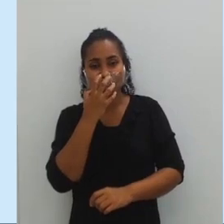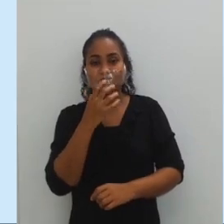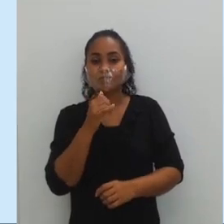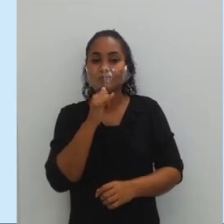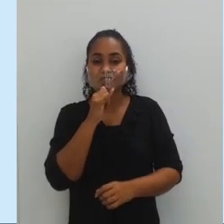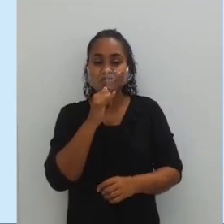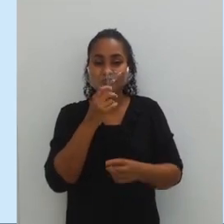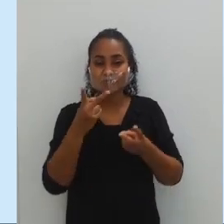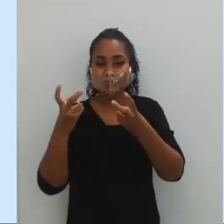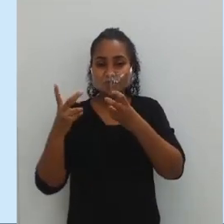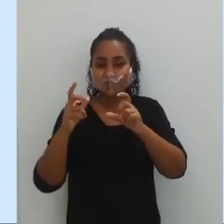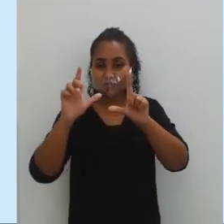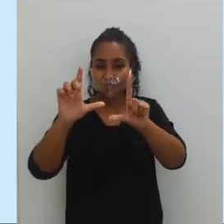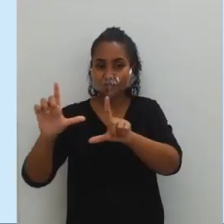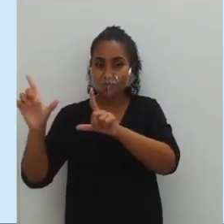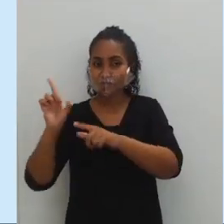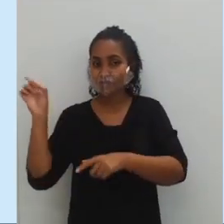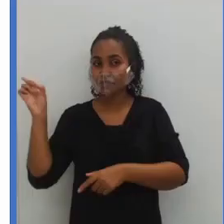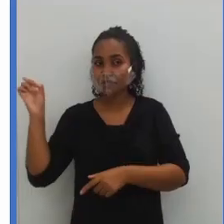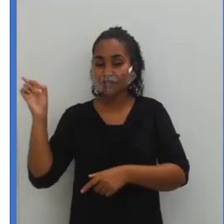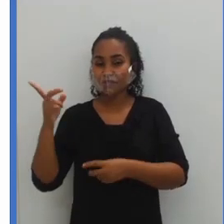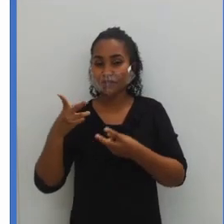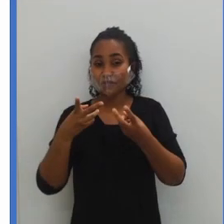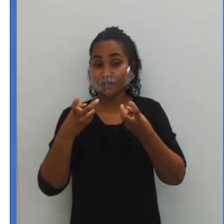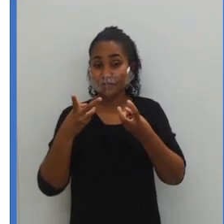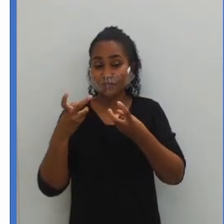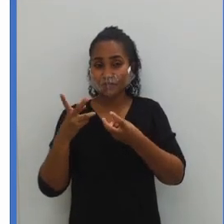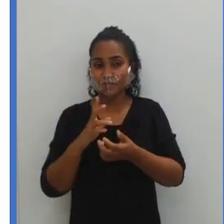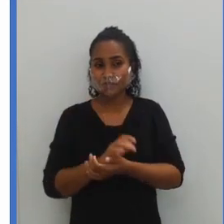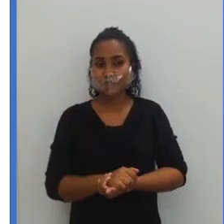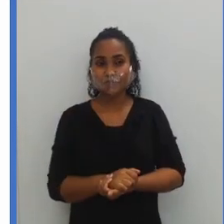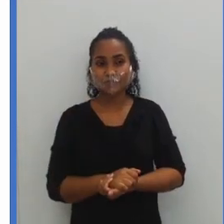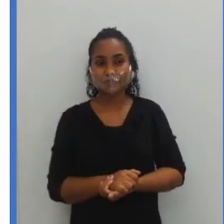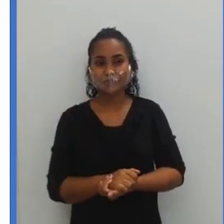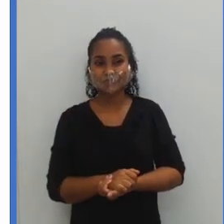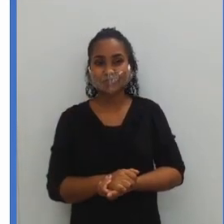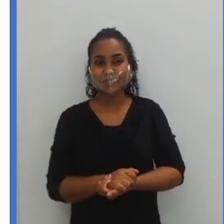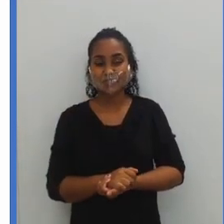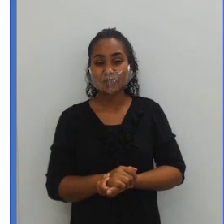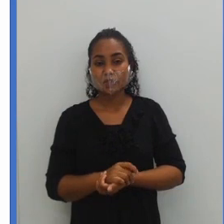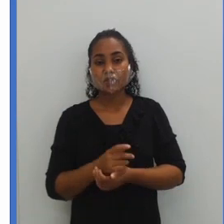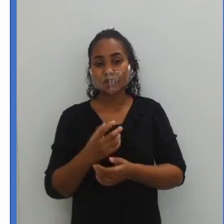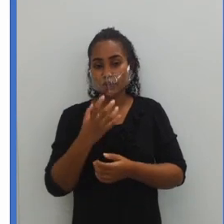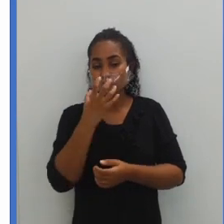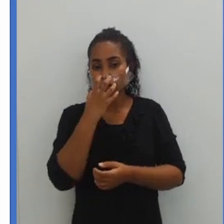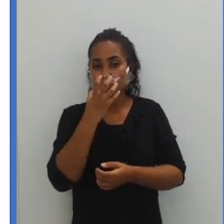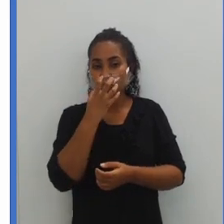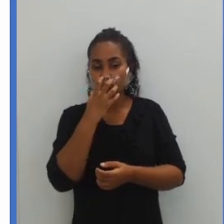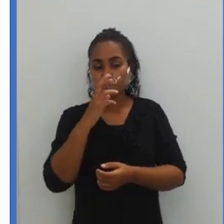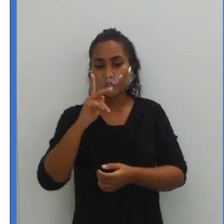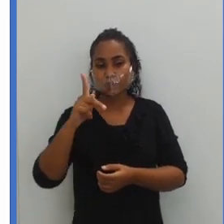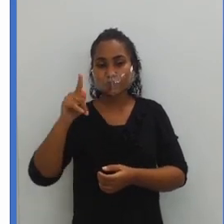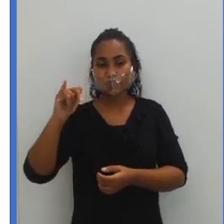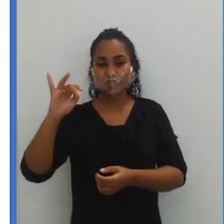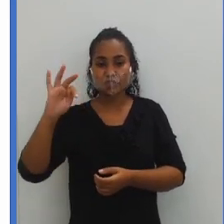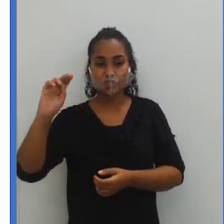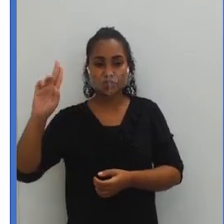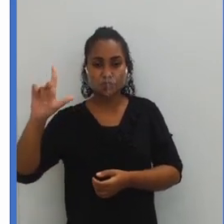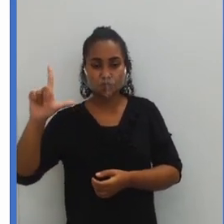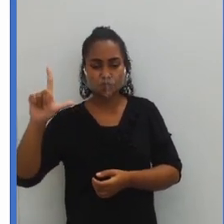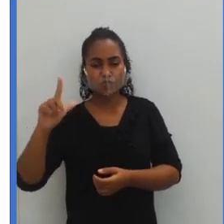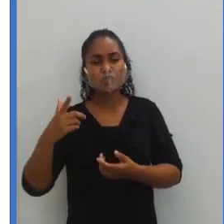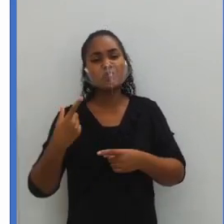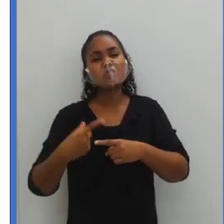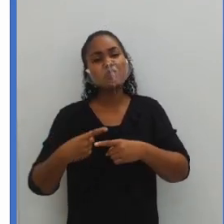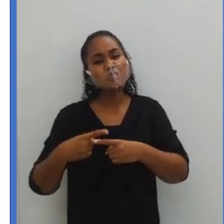para vocês algumas imagens desses cachorros. Então na imagem que mostra a seguir, você vê o Pitbull, né? Por que o Pitbull, o